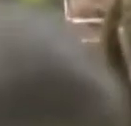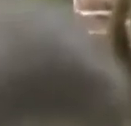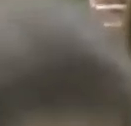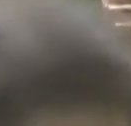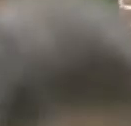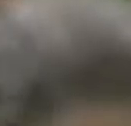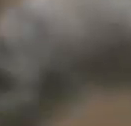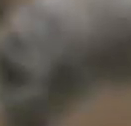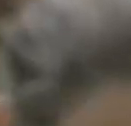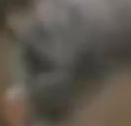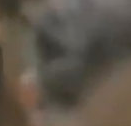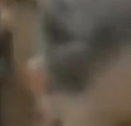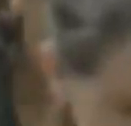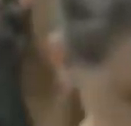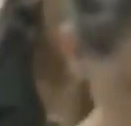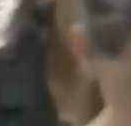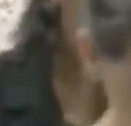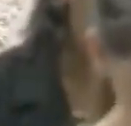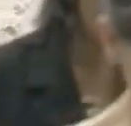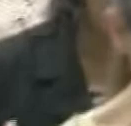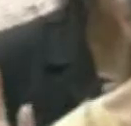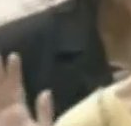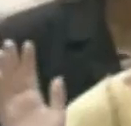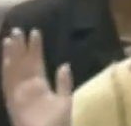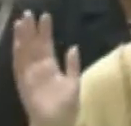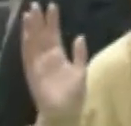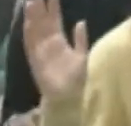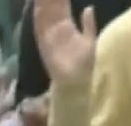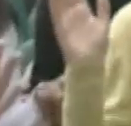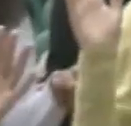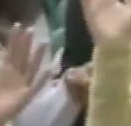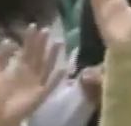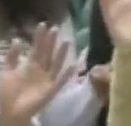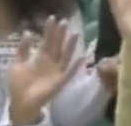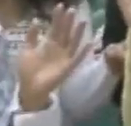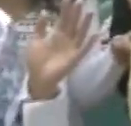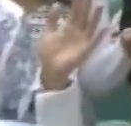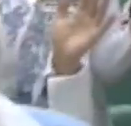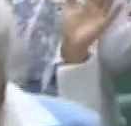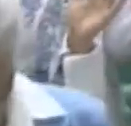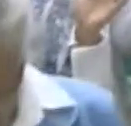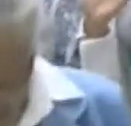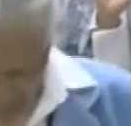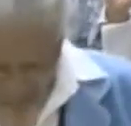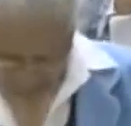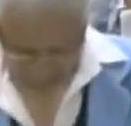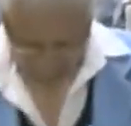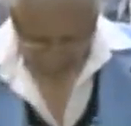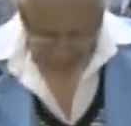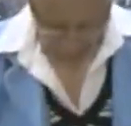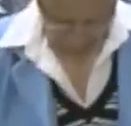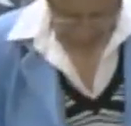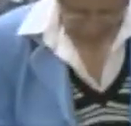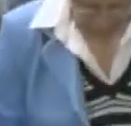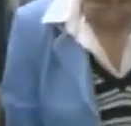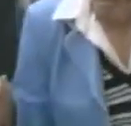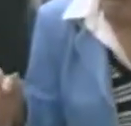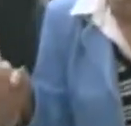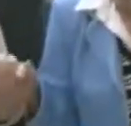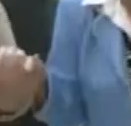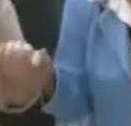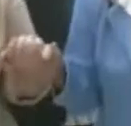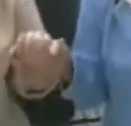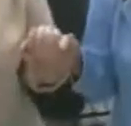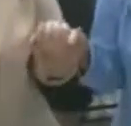do crack e tem sido realmente uma grande tempestade no meio no seio da